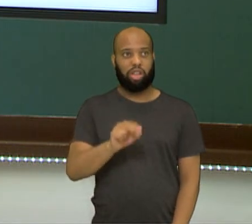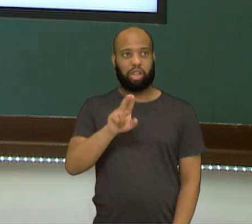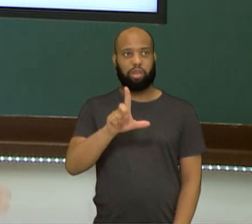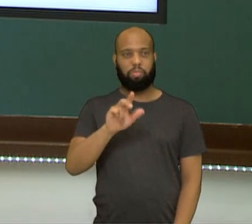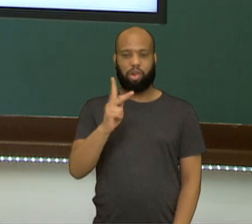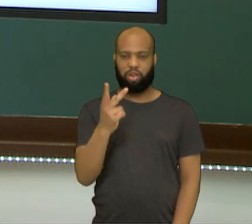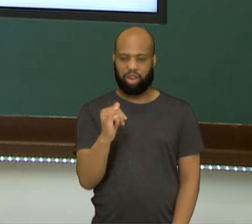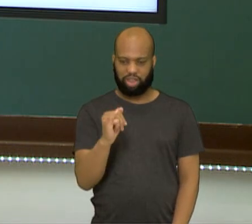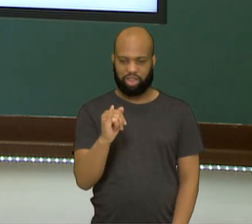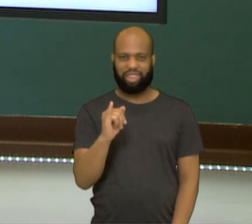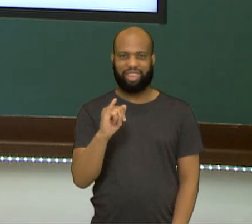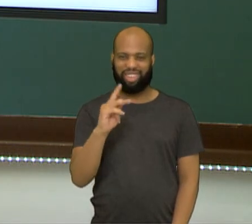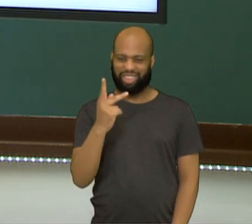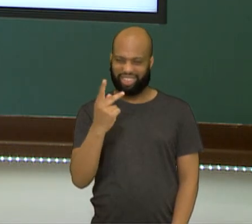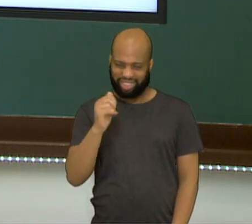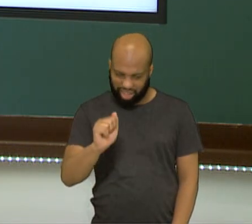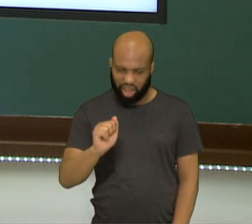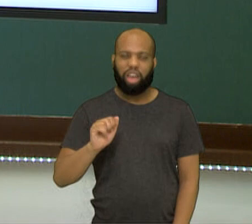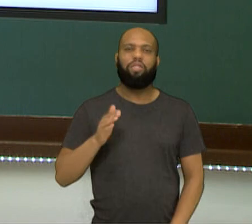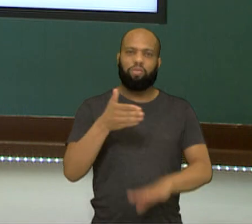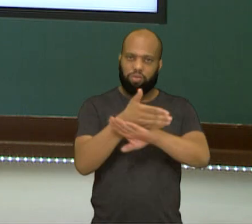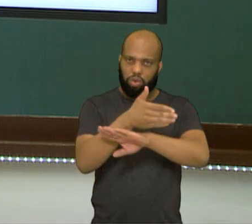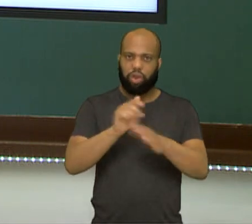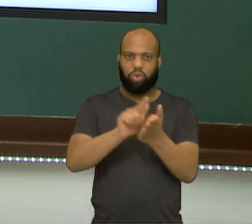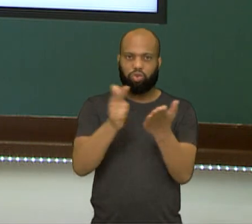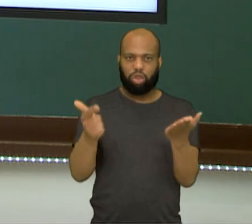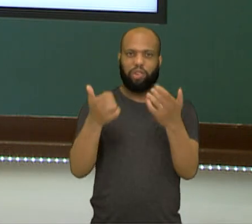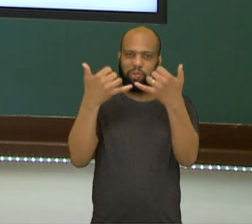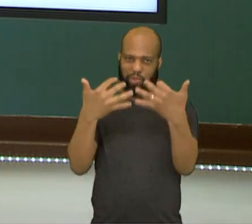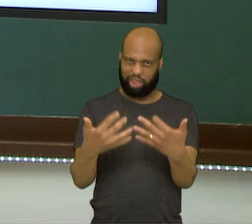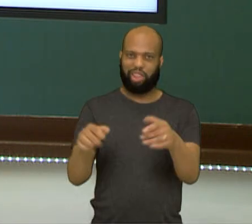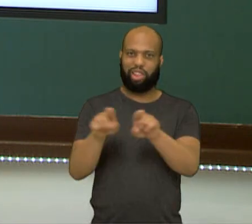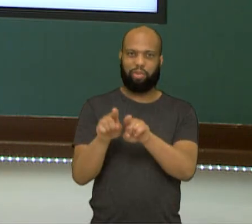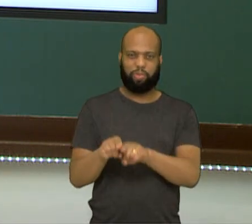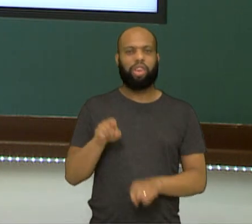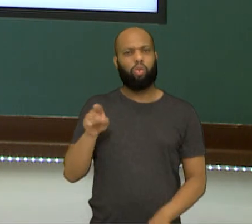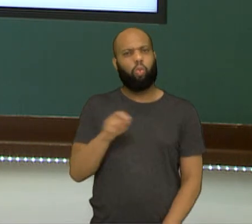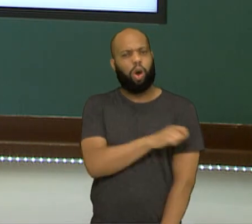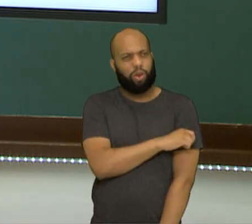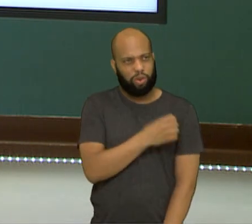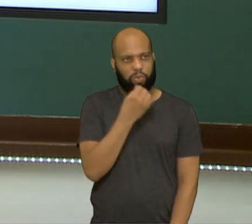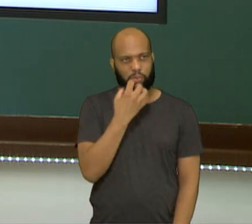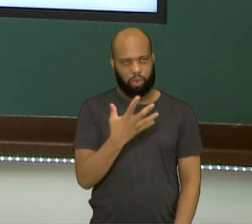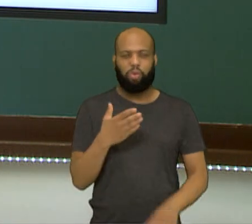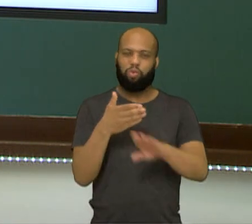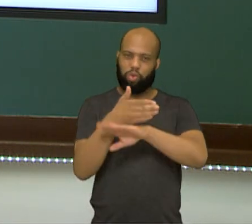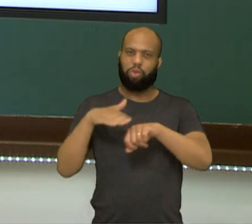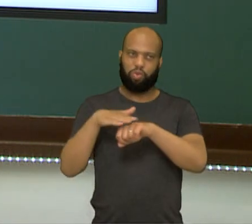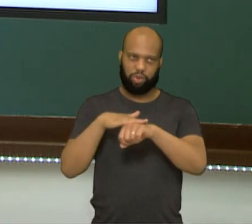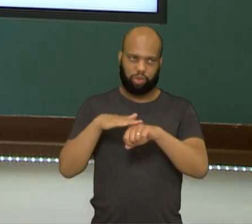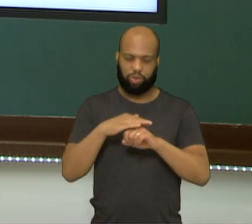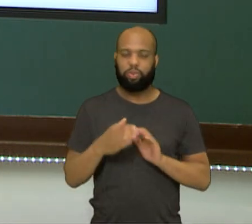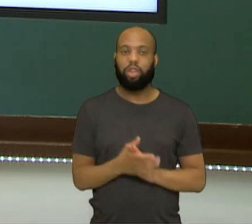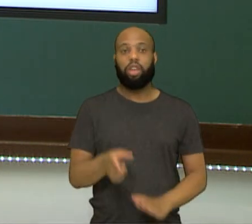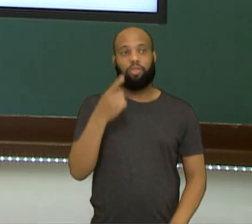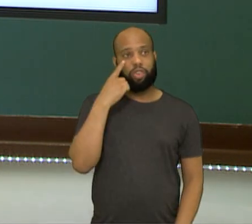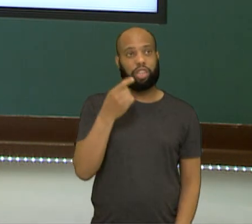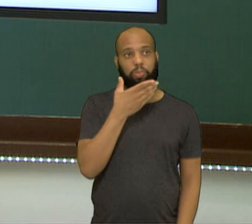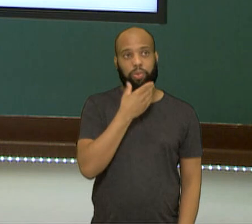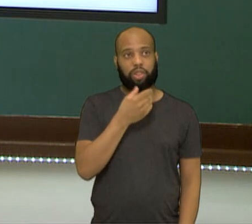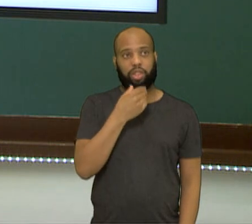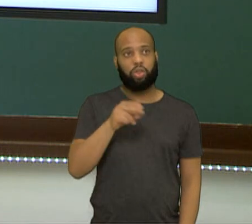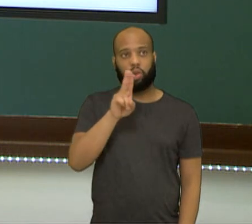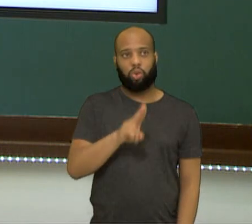é muito querido, né? E ela, muito querida também, falando naquele momento. Então, note que o menino usou o